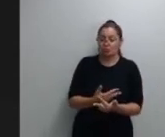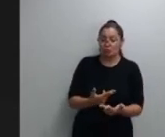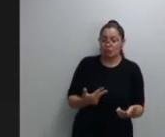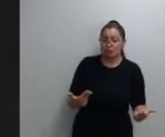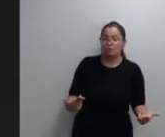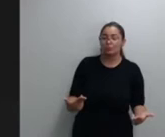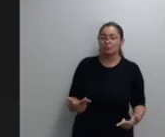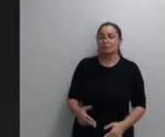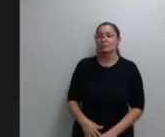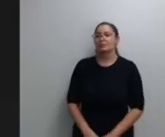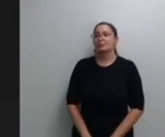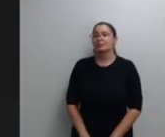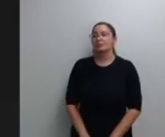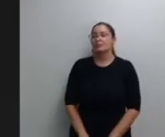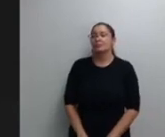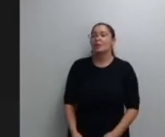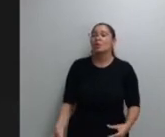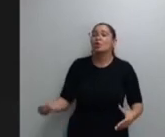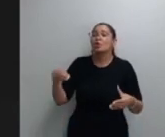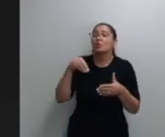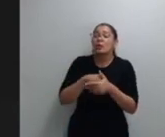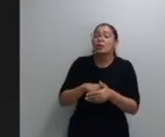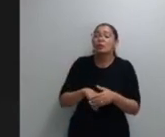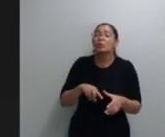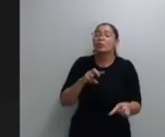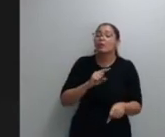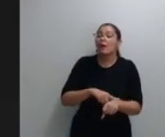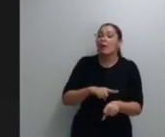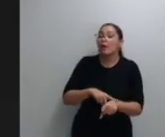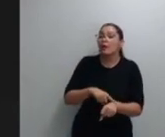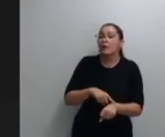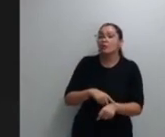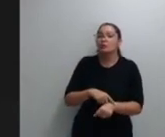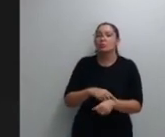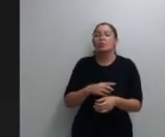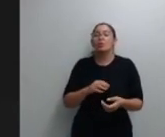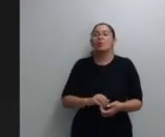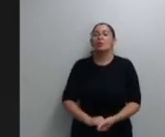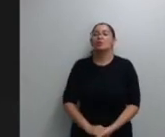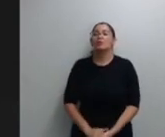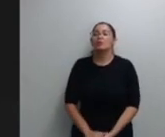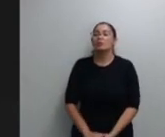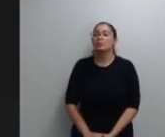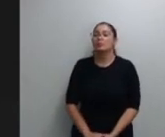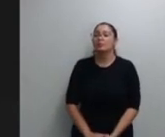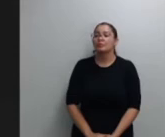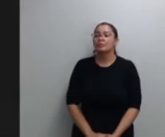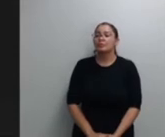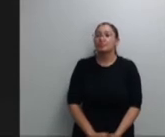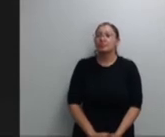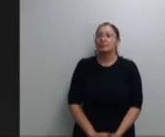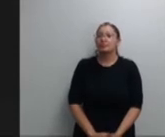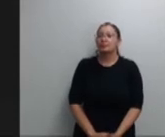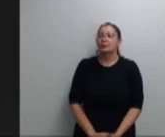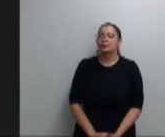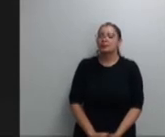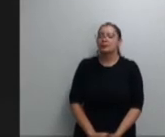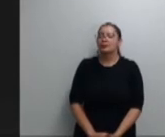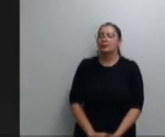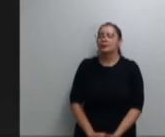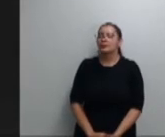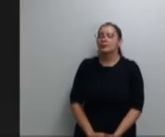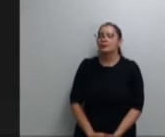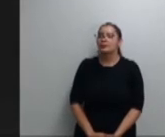impessoalidade. Dentro do tempo, eminente professor, presidente dos trabalhos, ministro Gurgel, eminentes